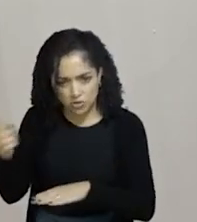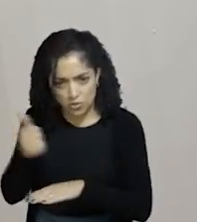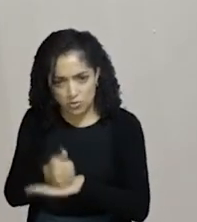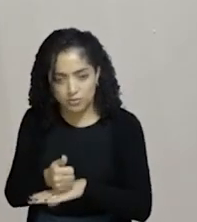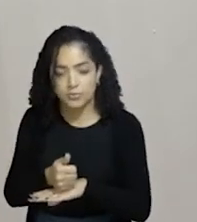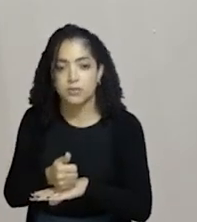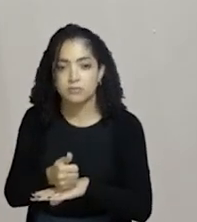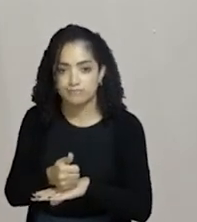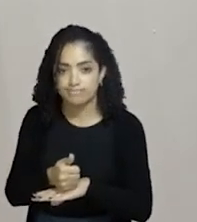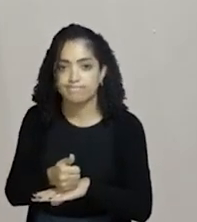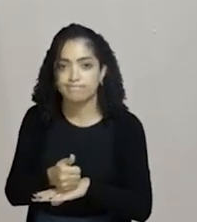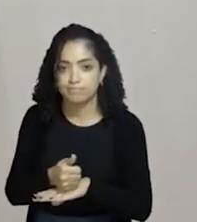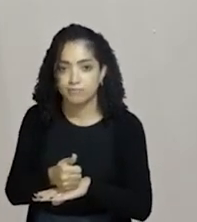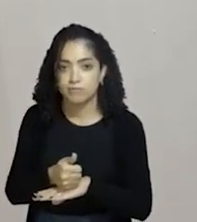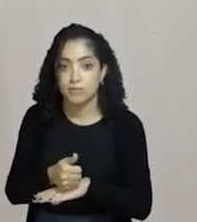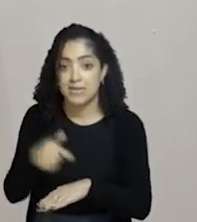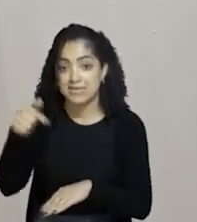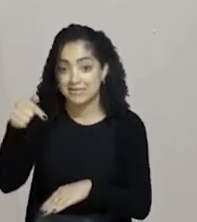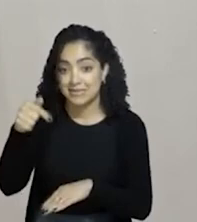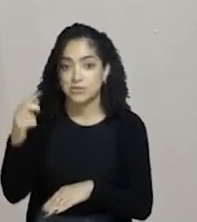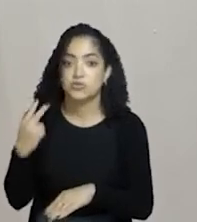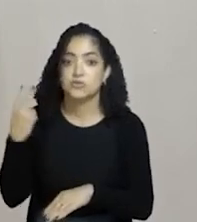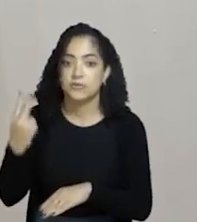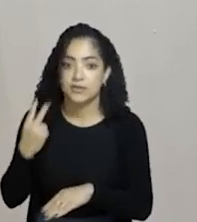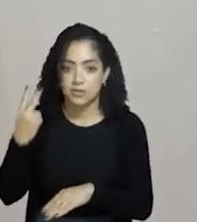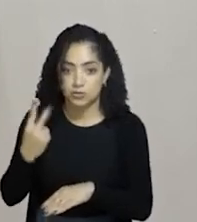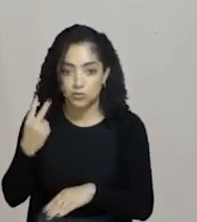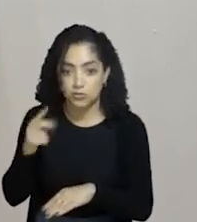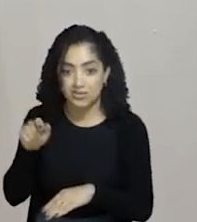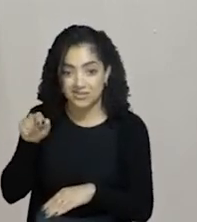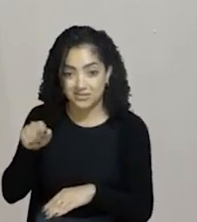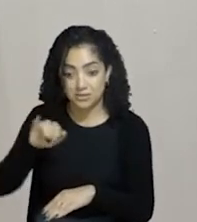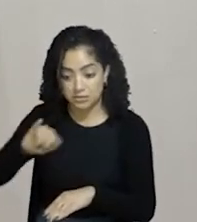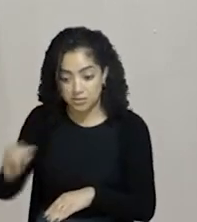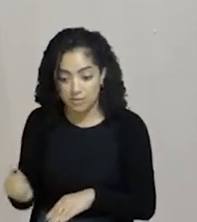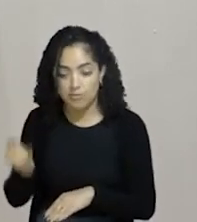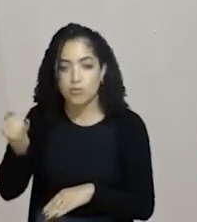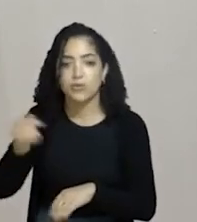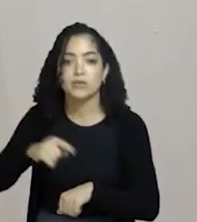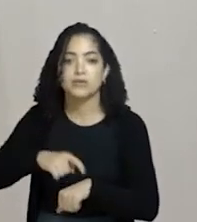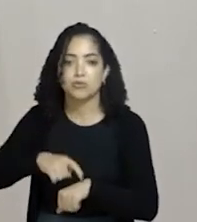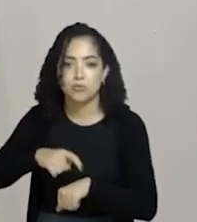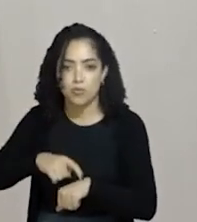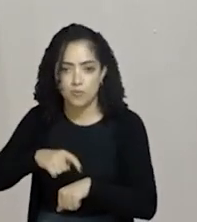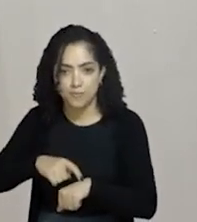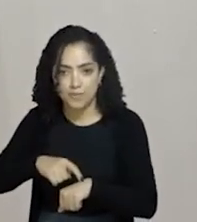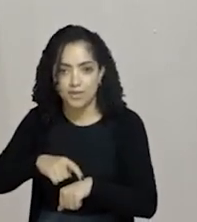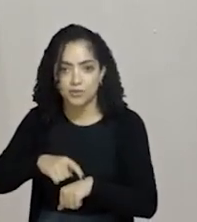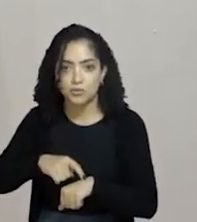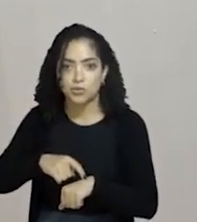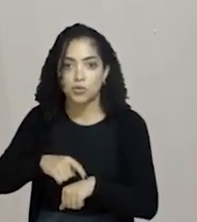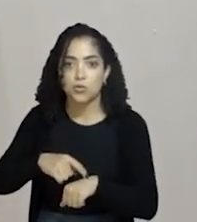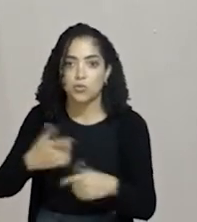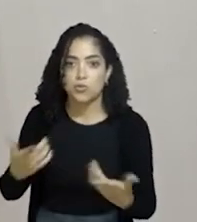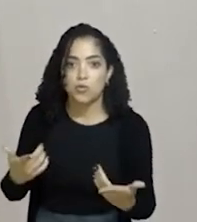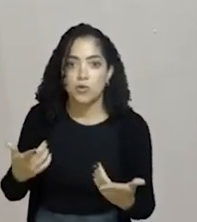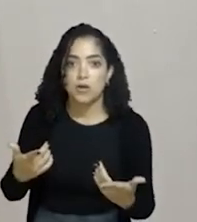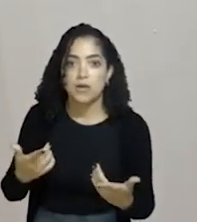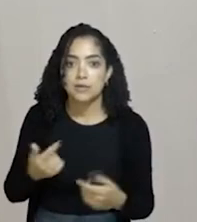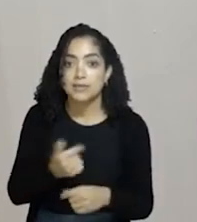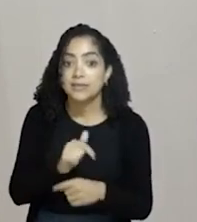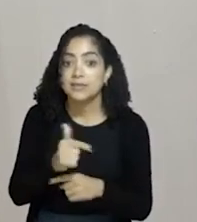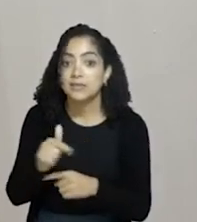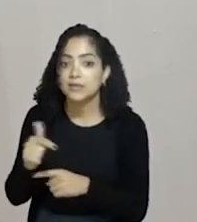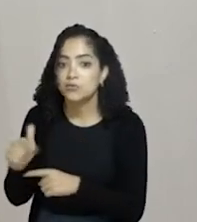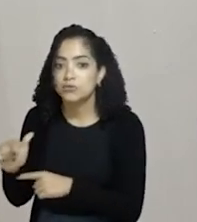trazida por sete vereadores que se aproveitaram de um momento onde havia ausência de quatro vereadores